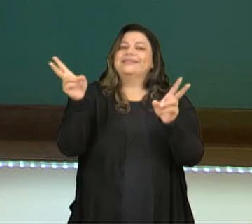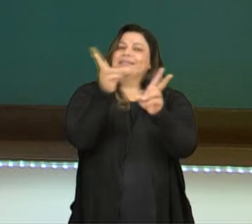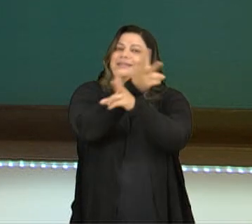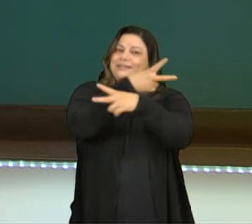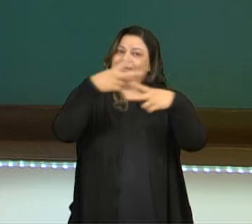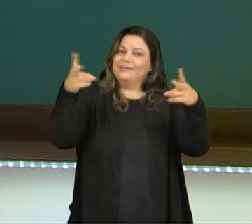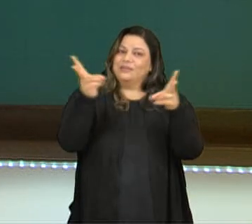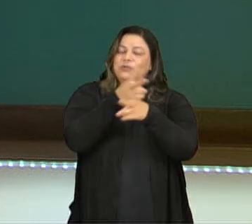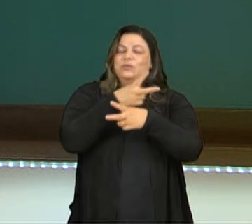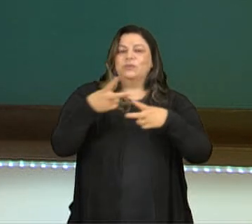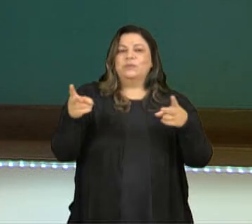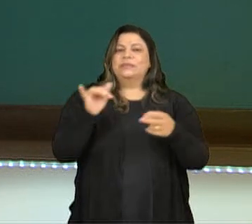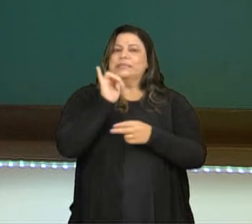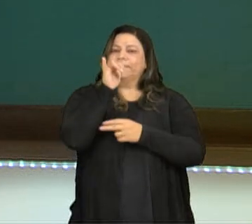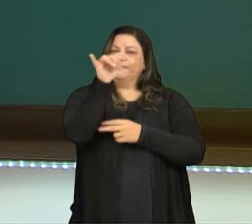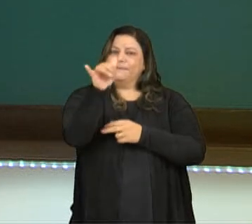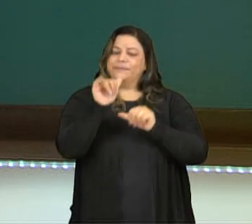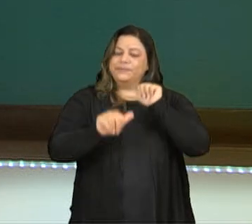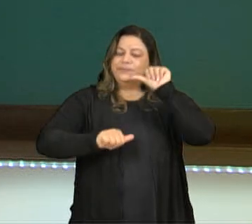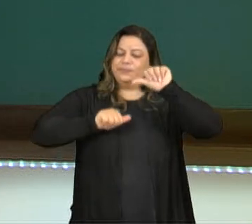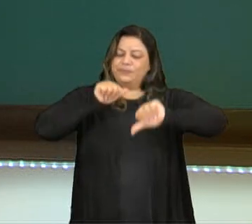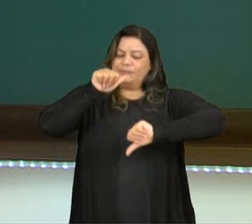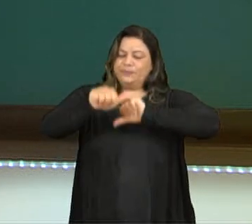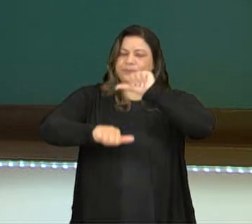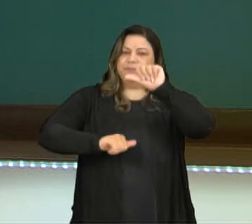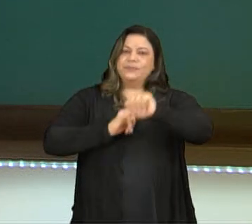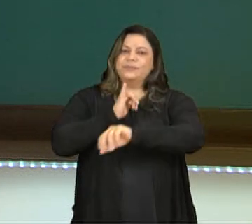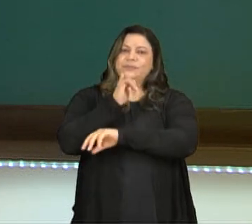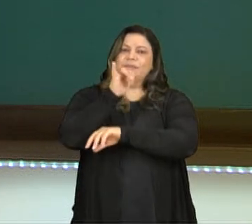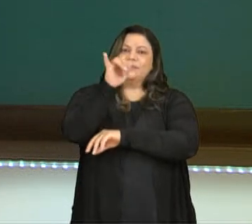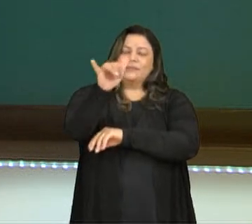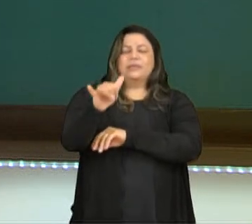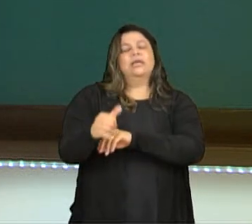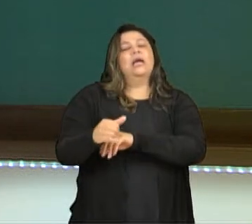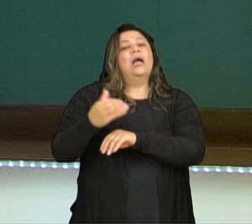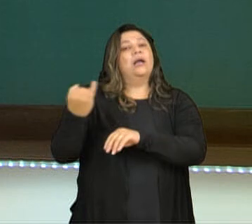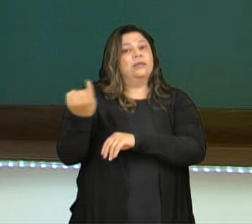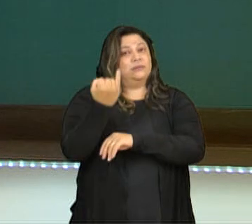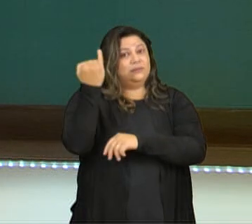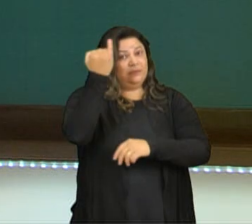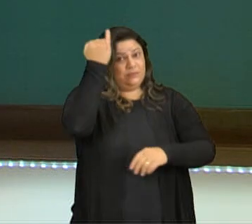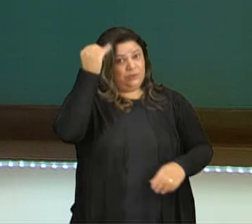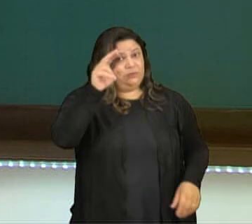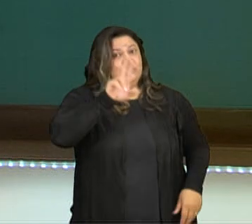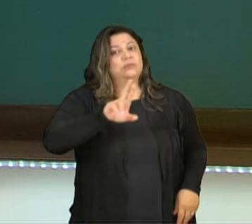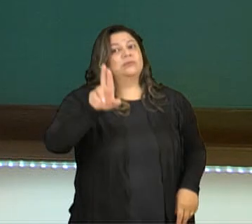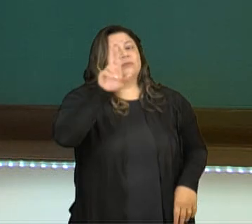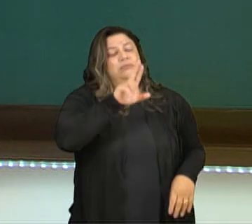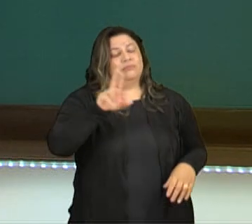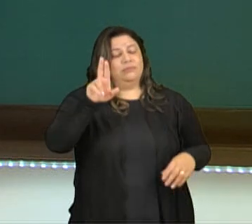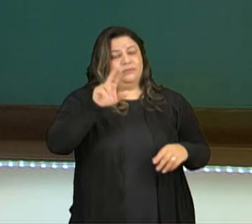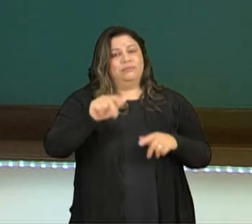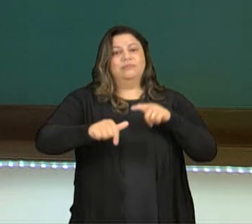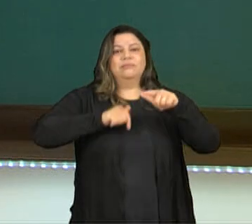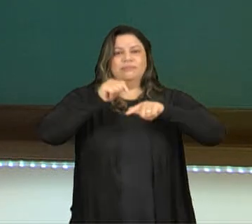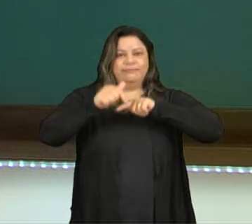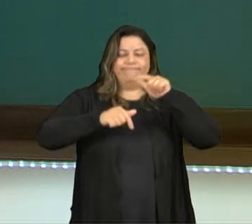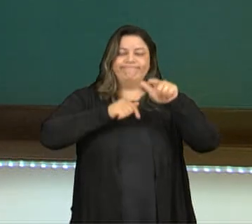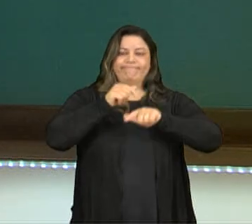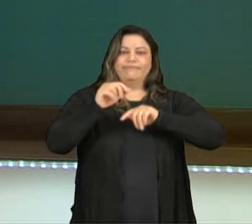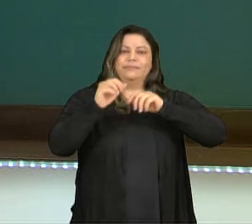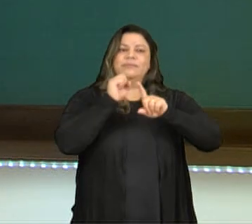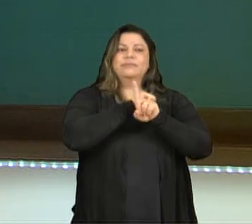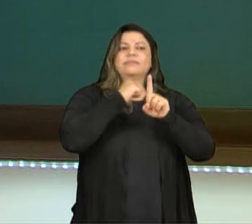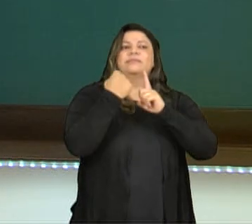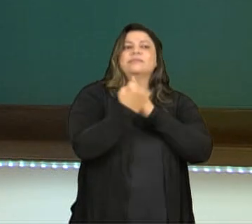ali importante, né, uma fonte importante para ser utilizada pelas atividades da sociedade como um